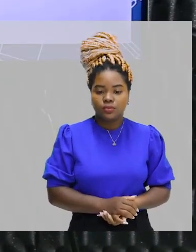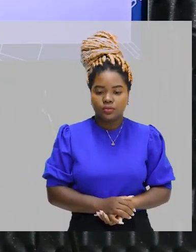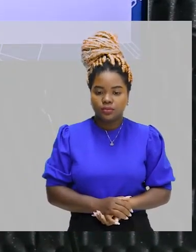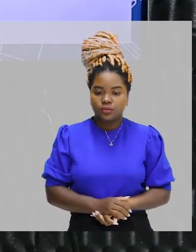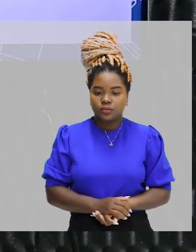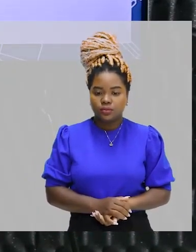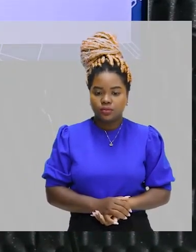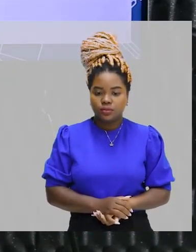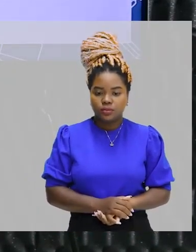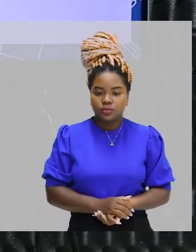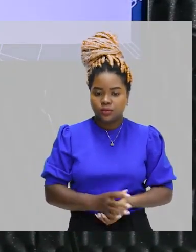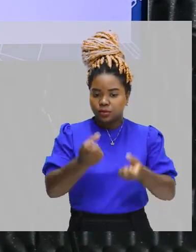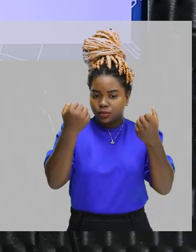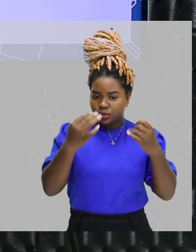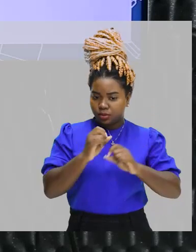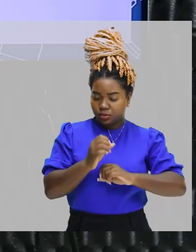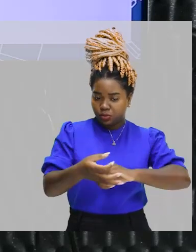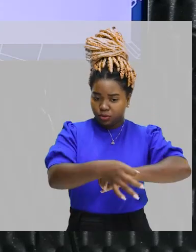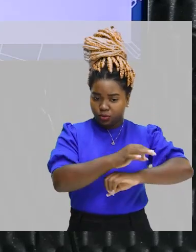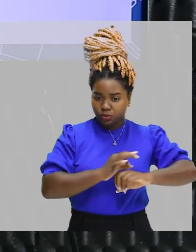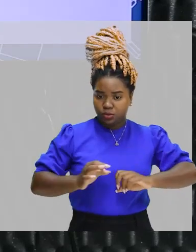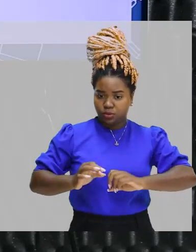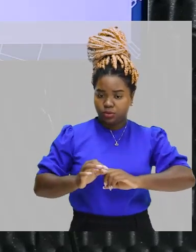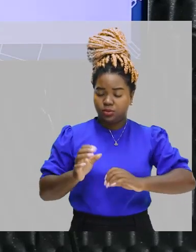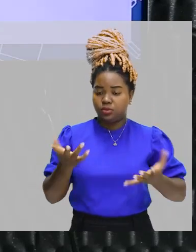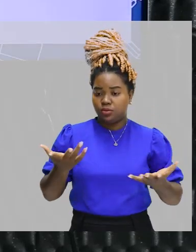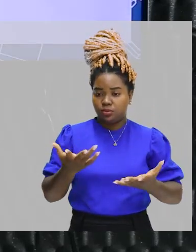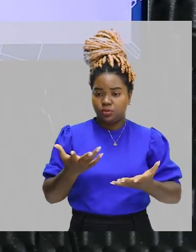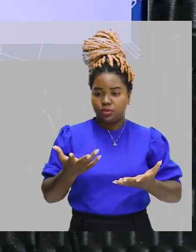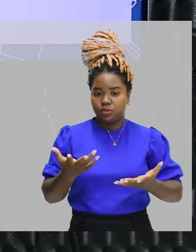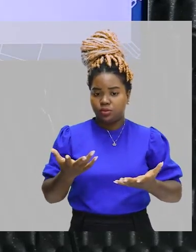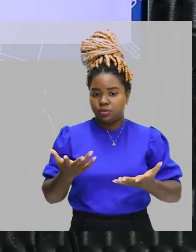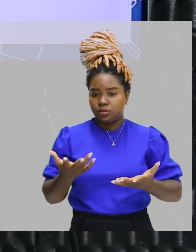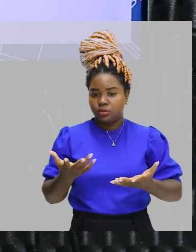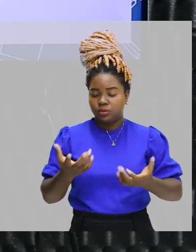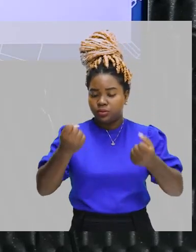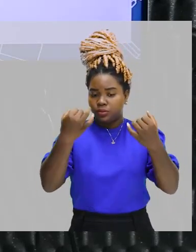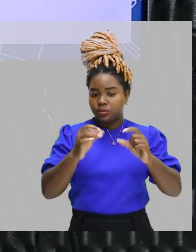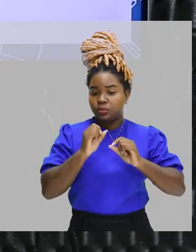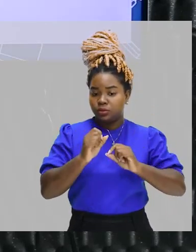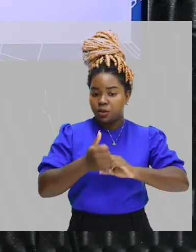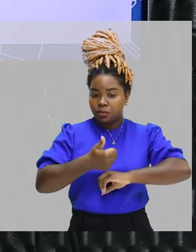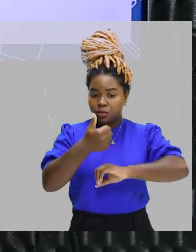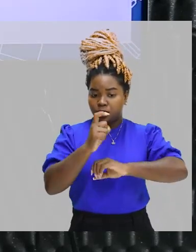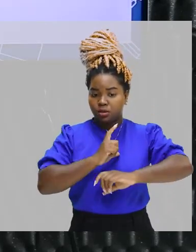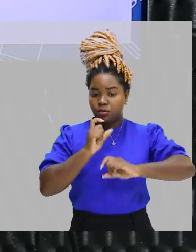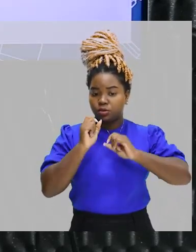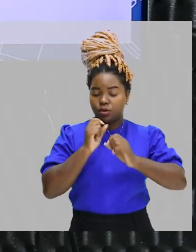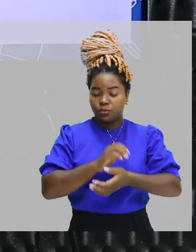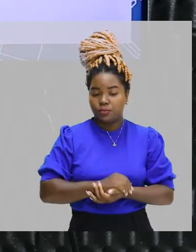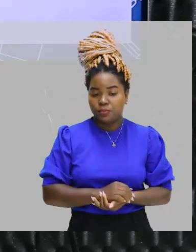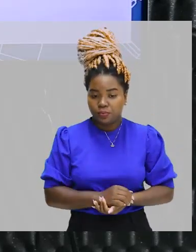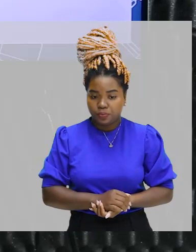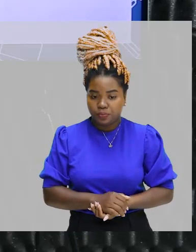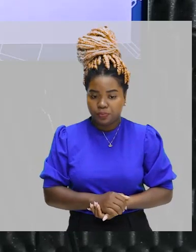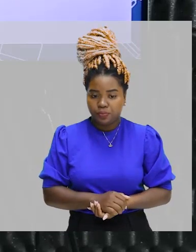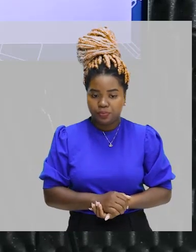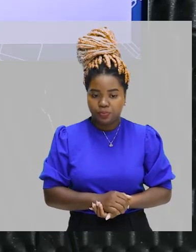quando a gente fala dessas partículas subatômicas, ok? A gente começa primeiro falando